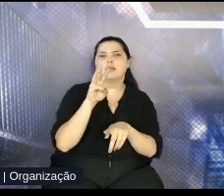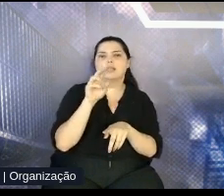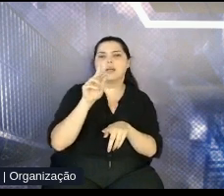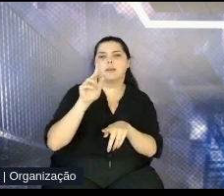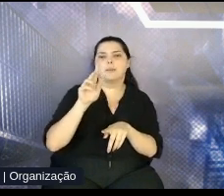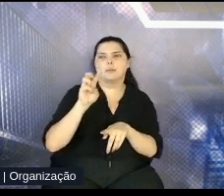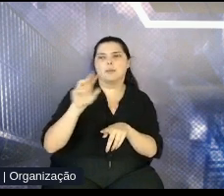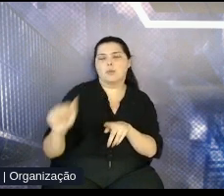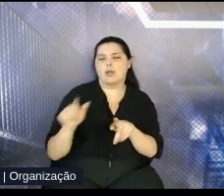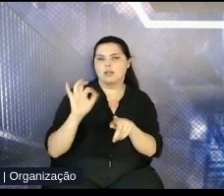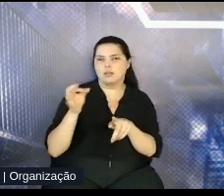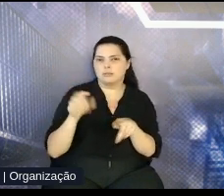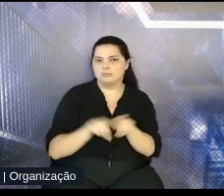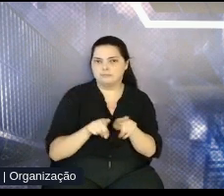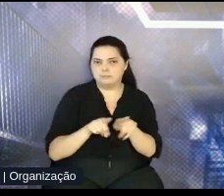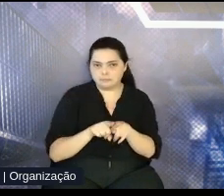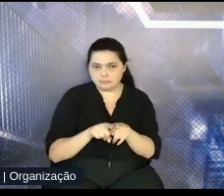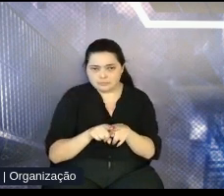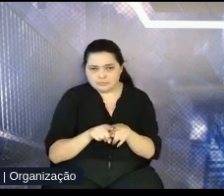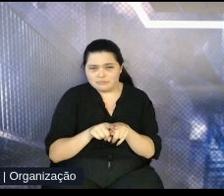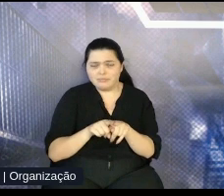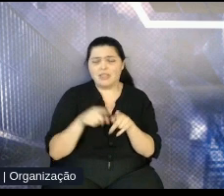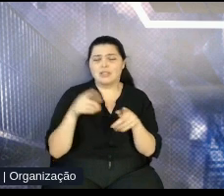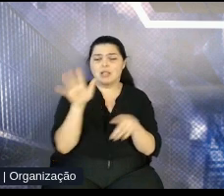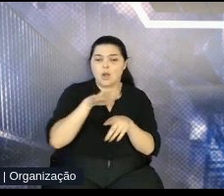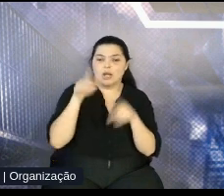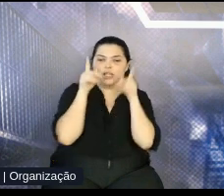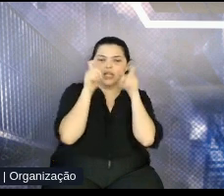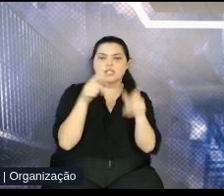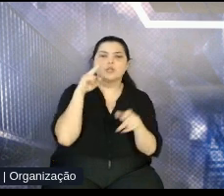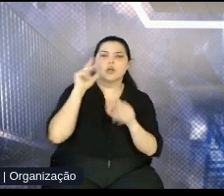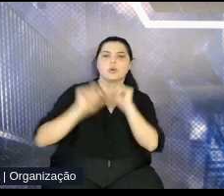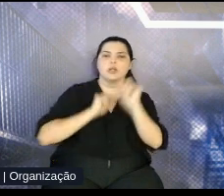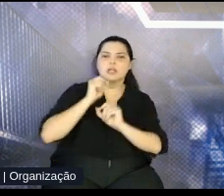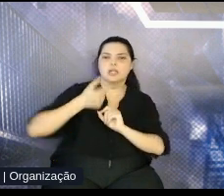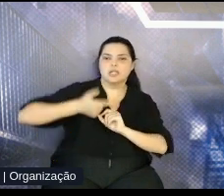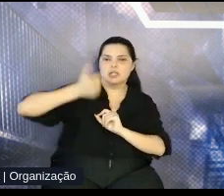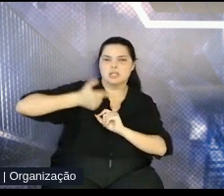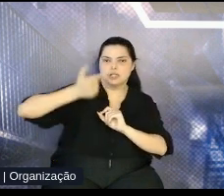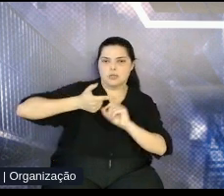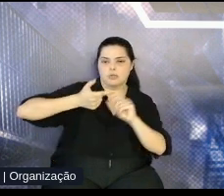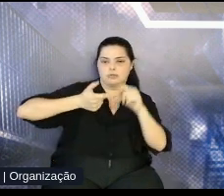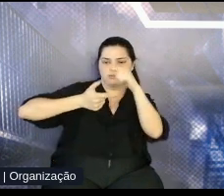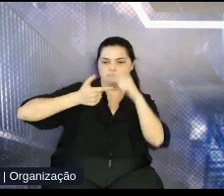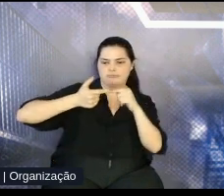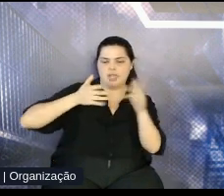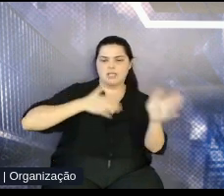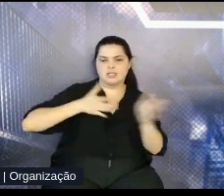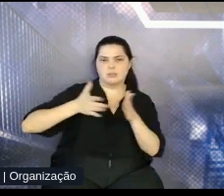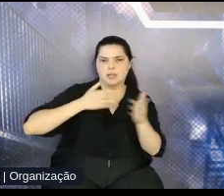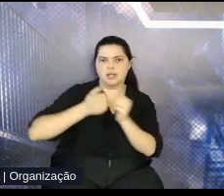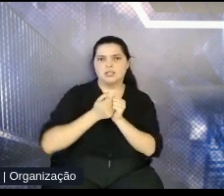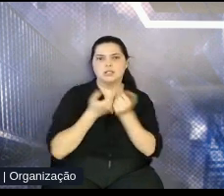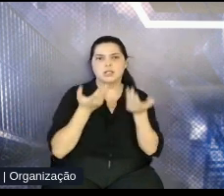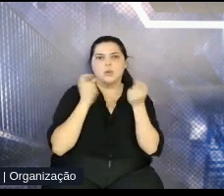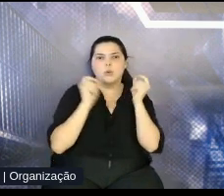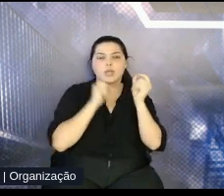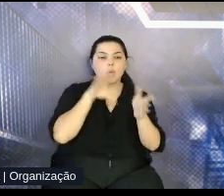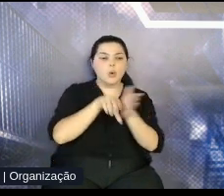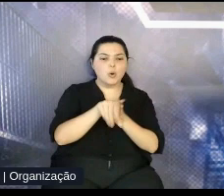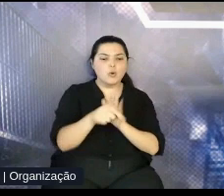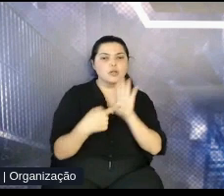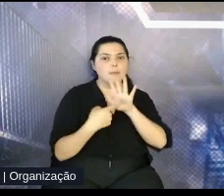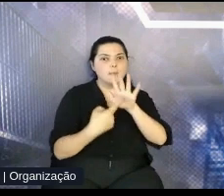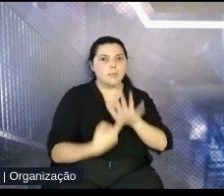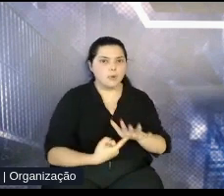aí, especificamente dentro da nossa linha de interesse, se a gente olha para essa segunda dimensão de acessibilidade, a gente vê que o Google já lança